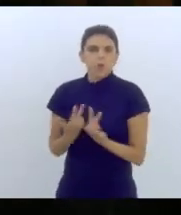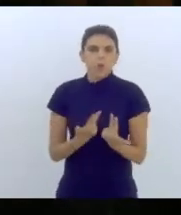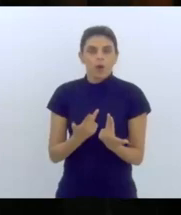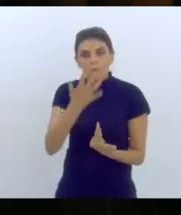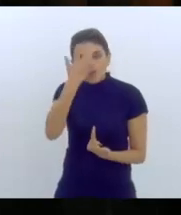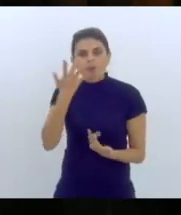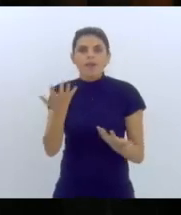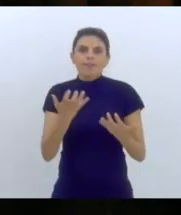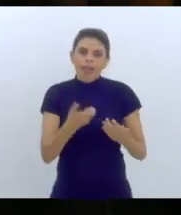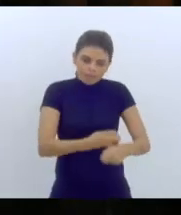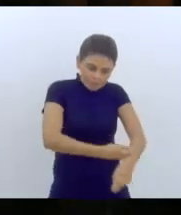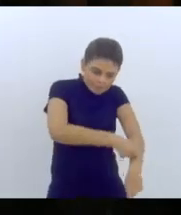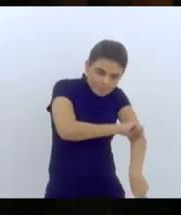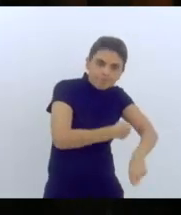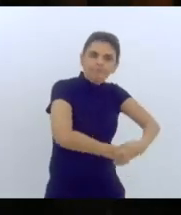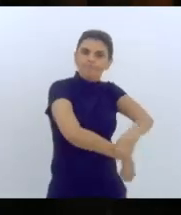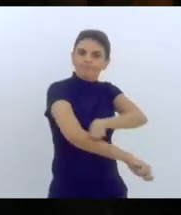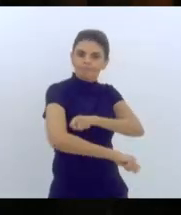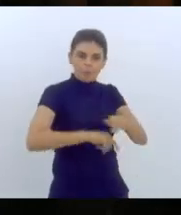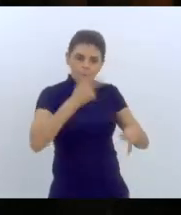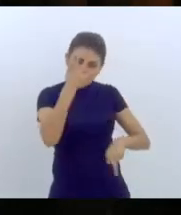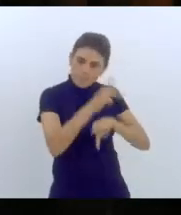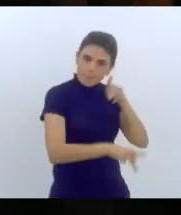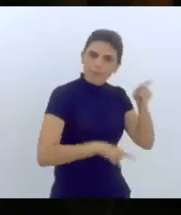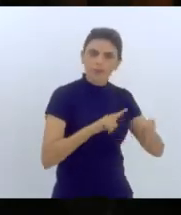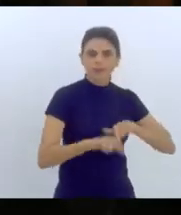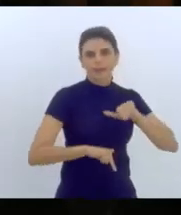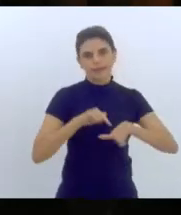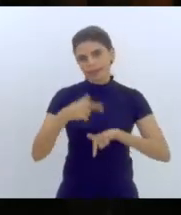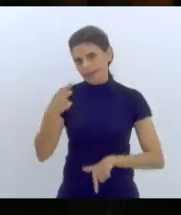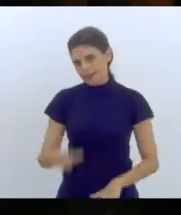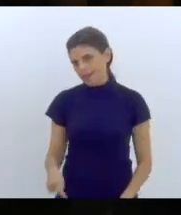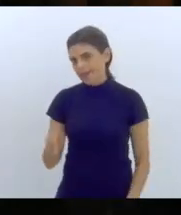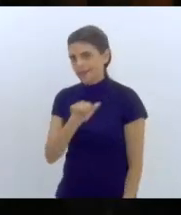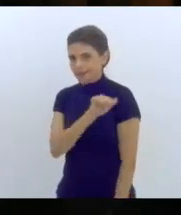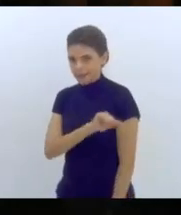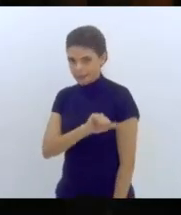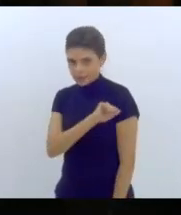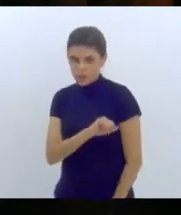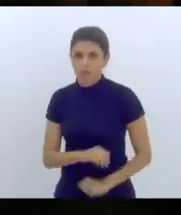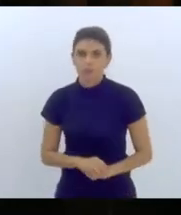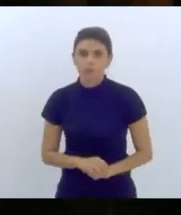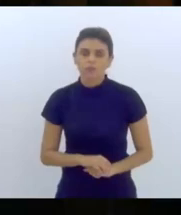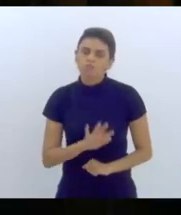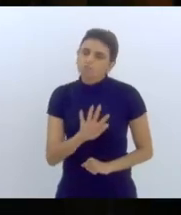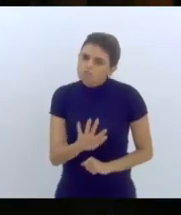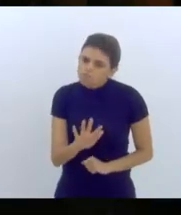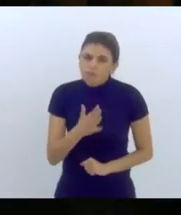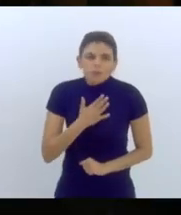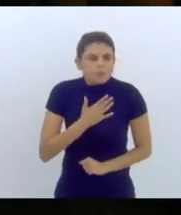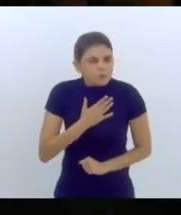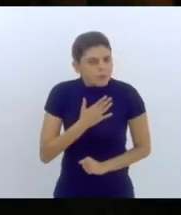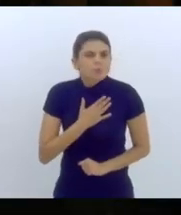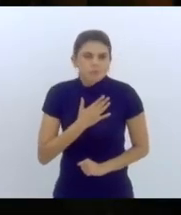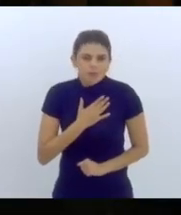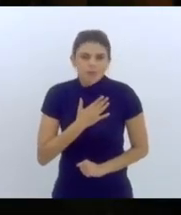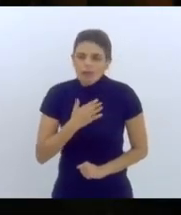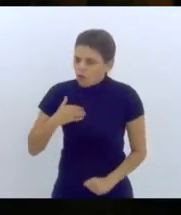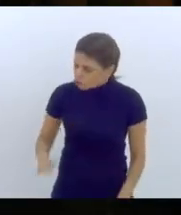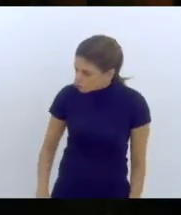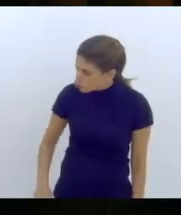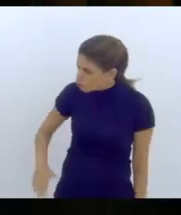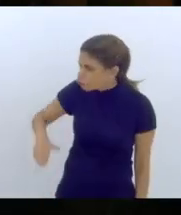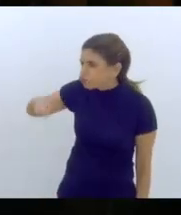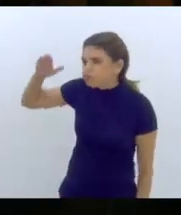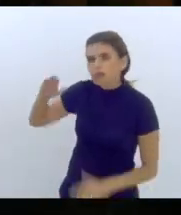quer trabalhar para o povo trabalhador do Estado do Rio de Janeiro. Então, nesse sentido, para mim, ser uma cria da favela da